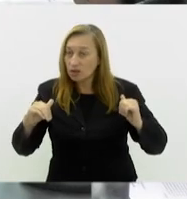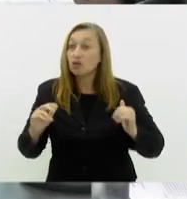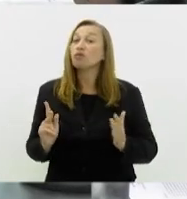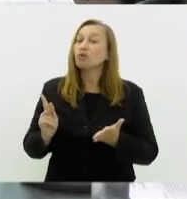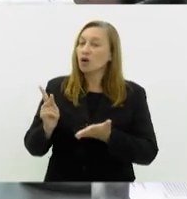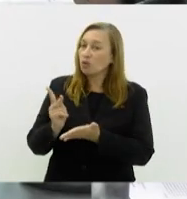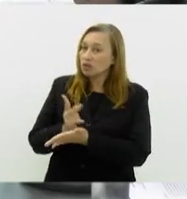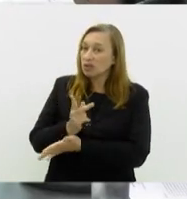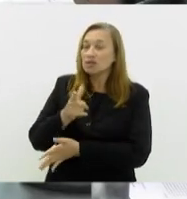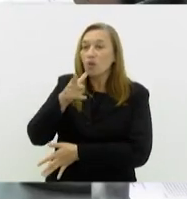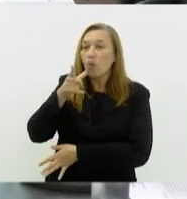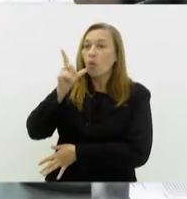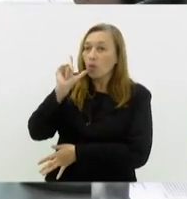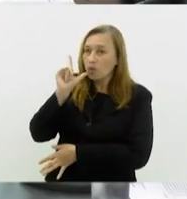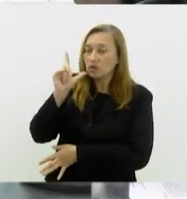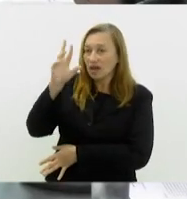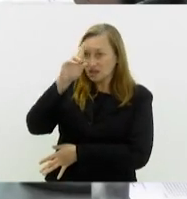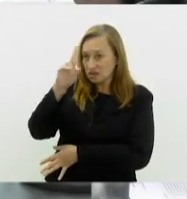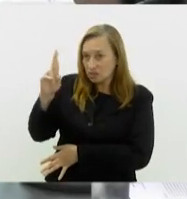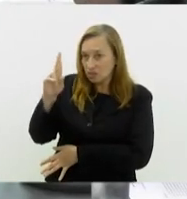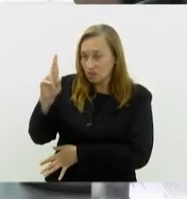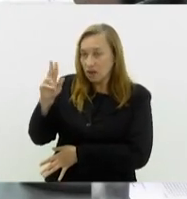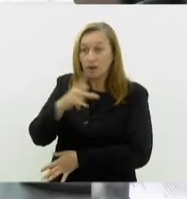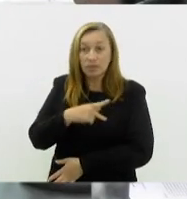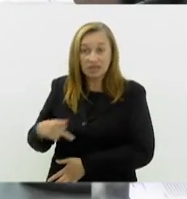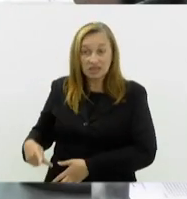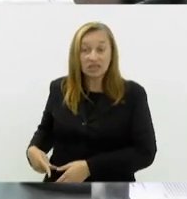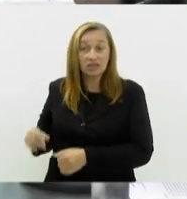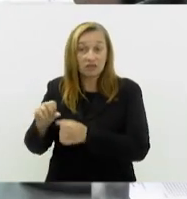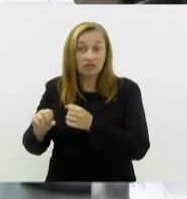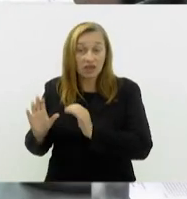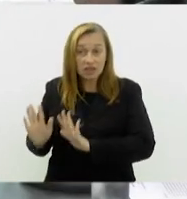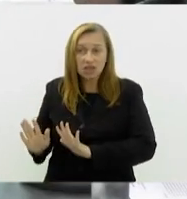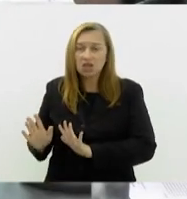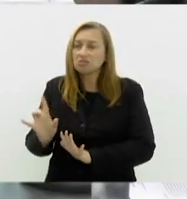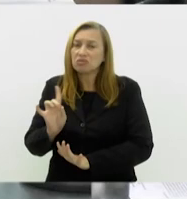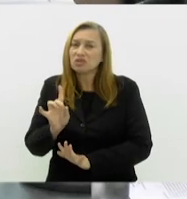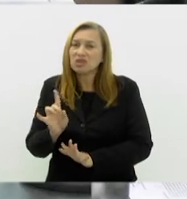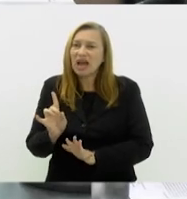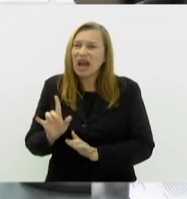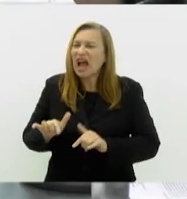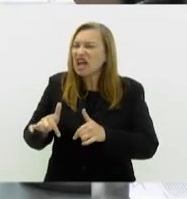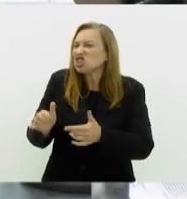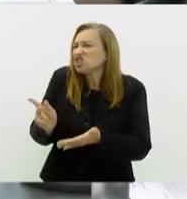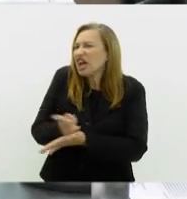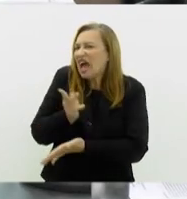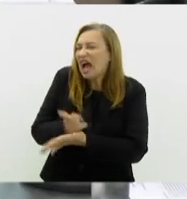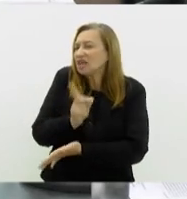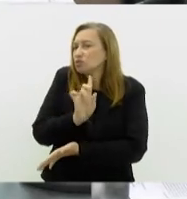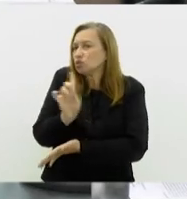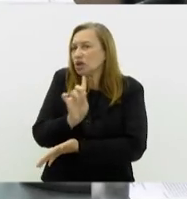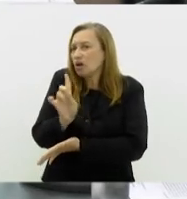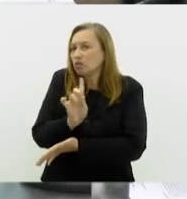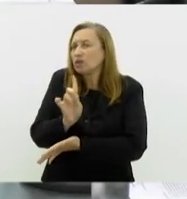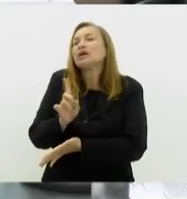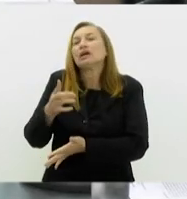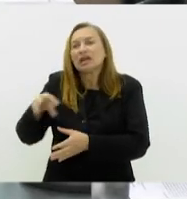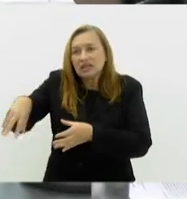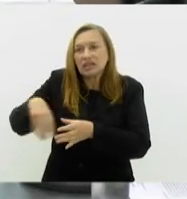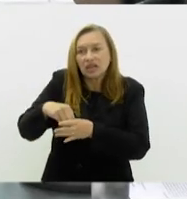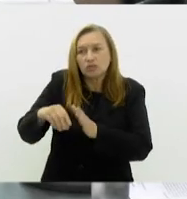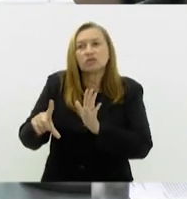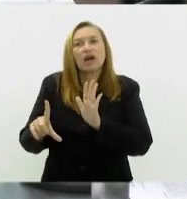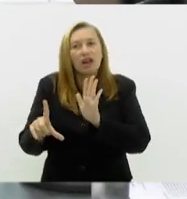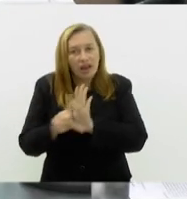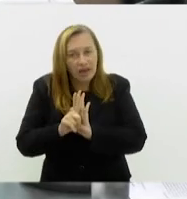excelência fez ontem então vossa excelência não tá tomando Nenhuma medida da sua cabeça não prevista né nos